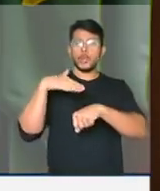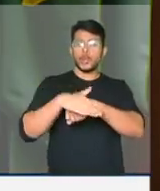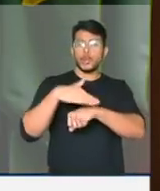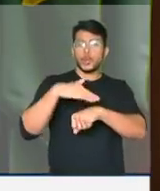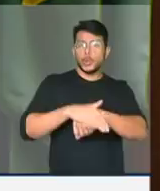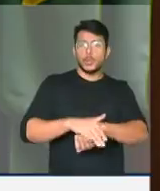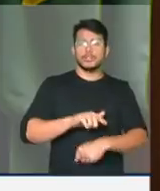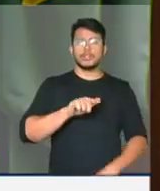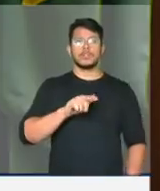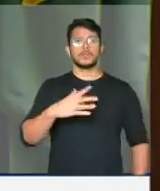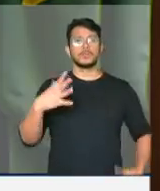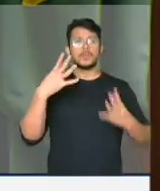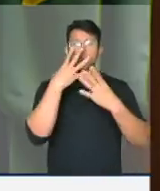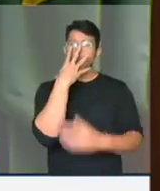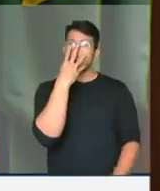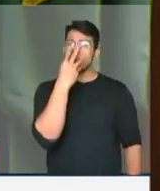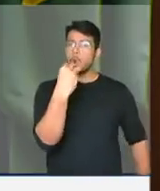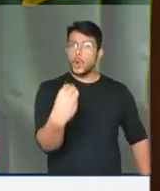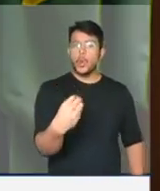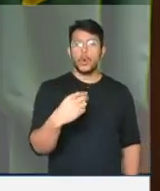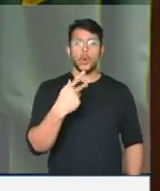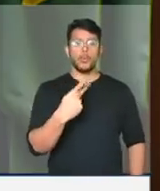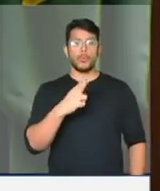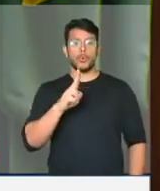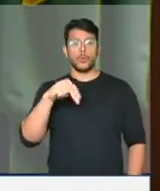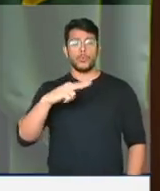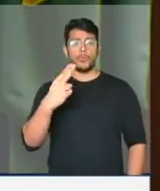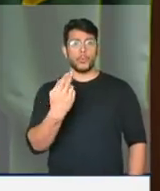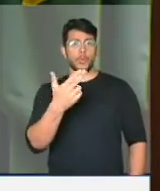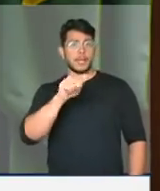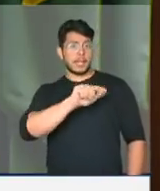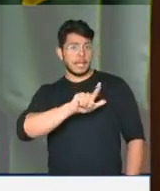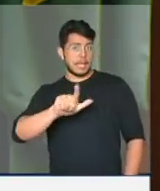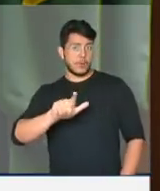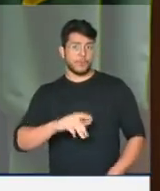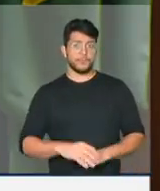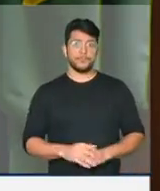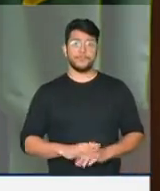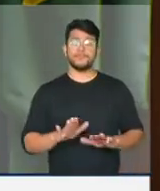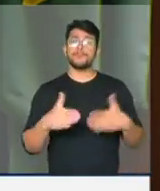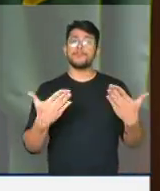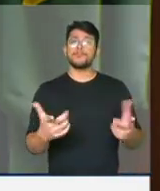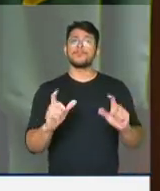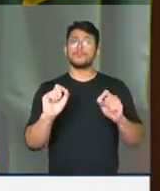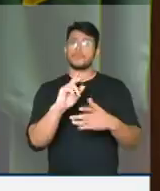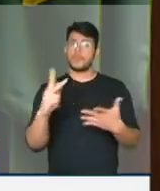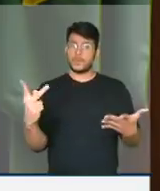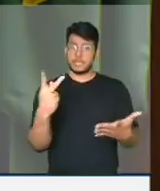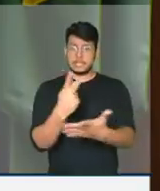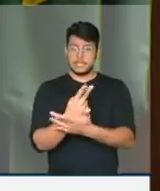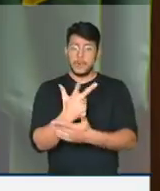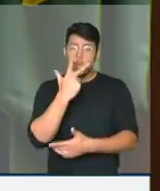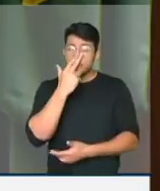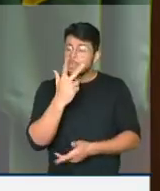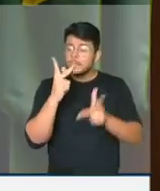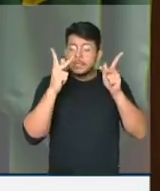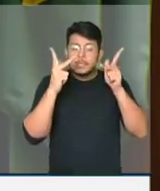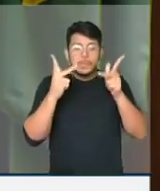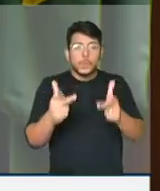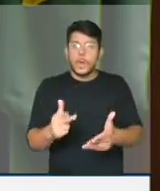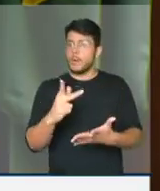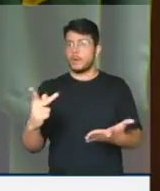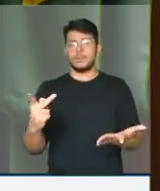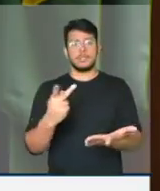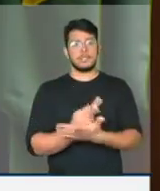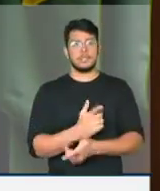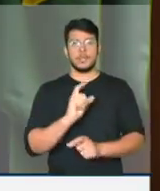o nazismo sabe disso. Talvez no domingo a gente tenha tido na história do Brasil o domingo dos longos punhais.